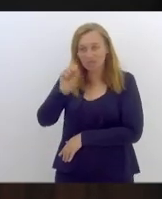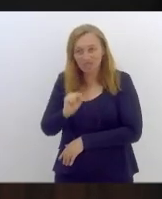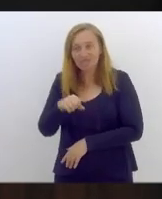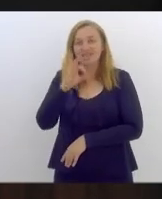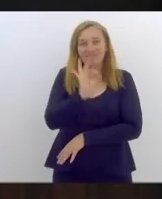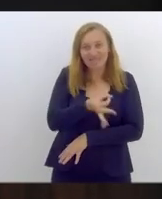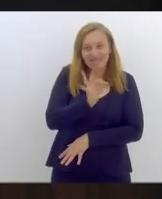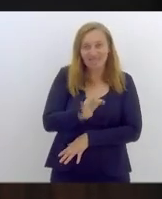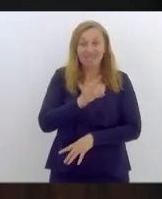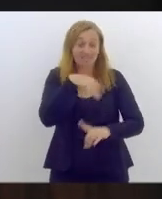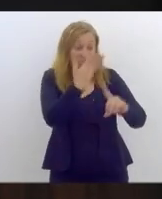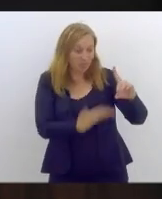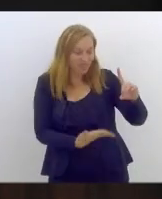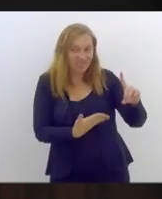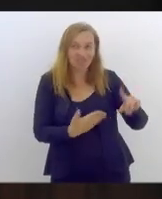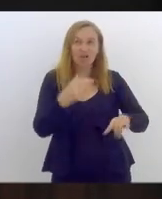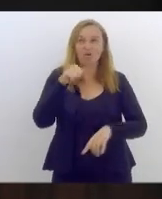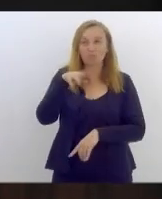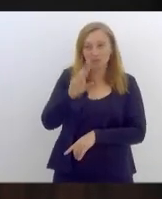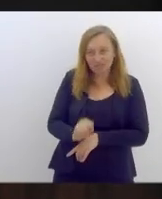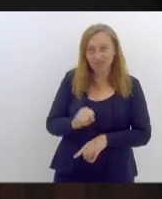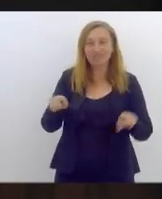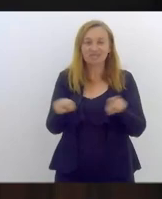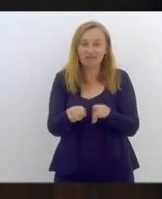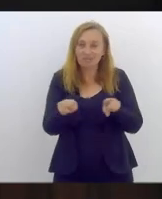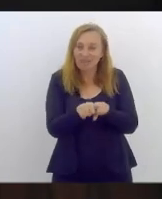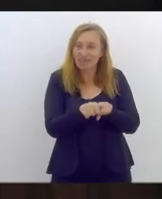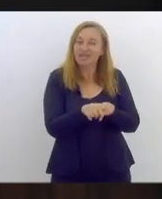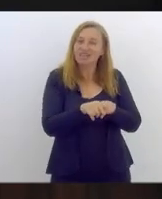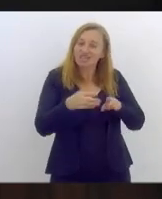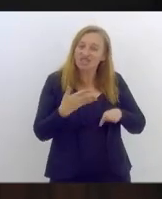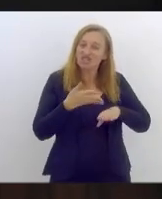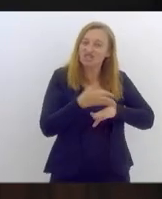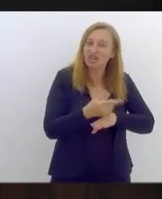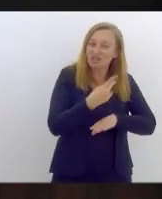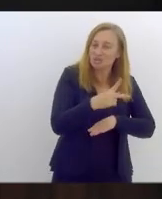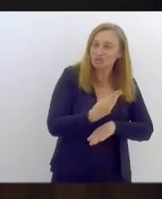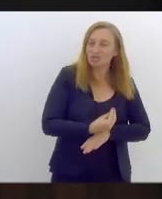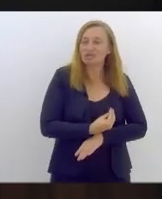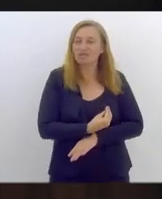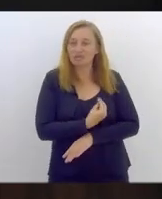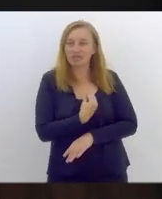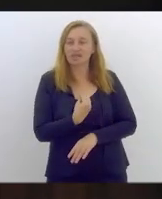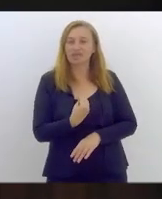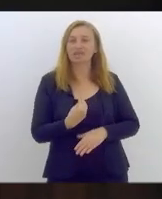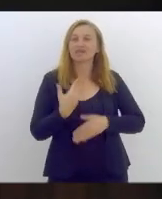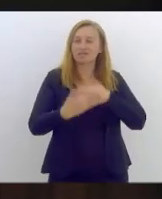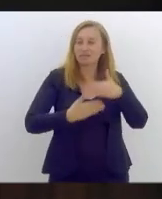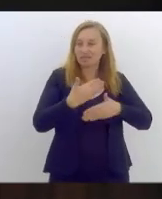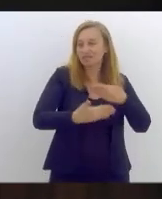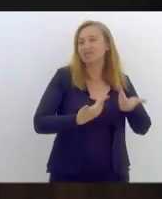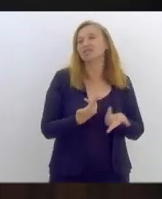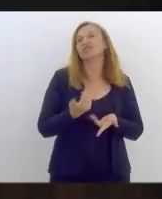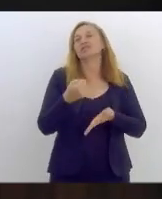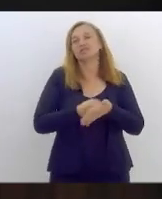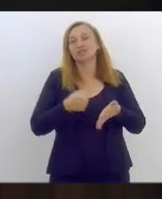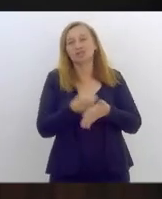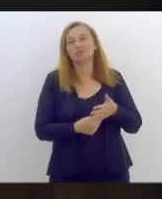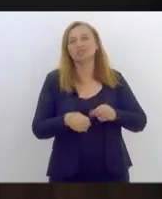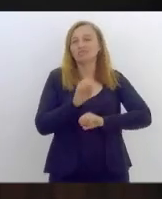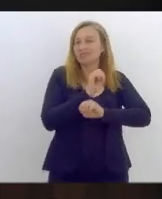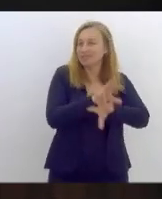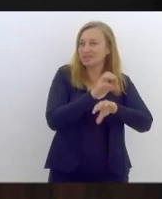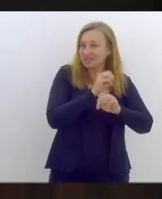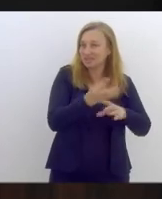essa homenagem ao Muniz também se estende a você e toda a sua trajetória de luta pela